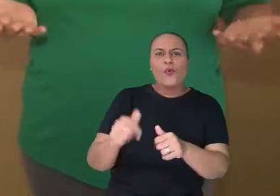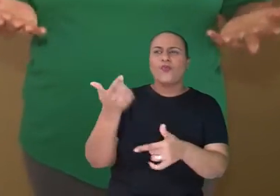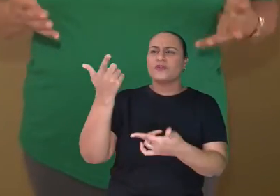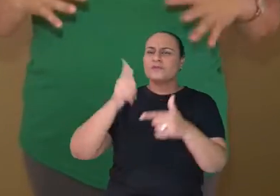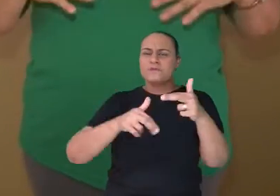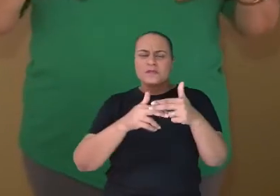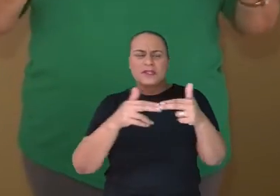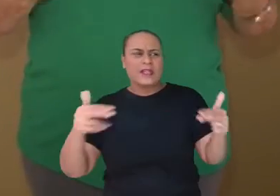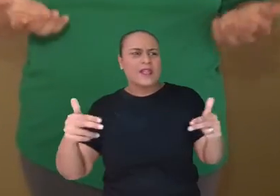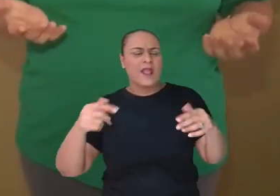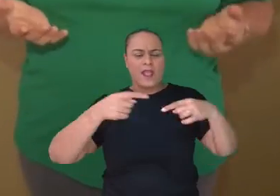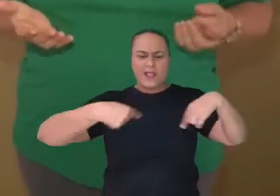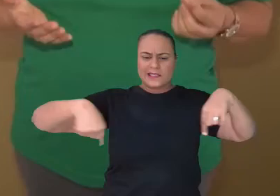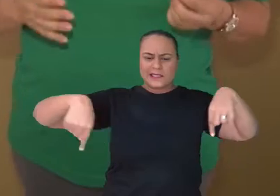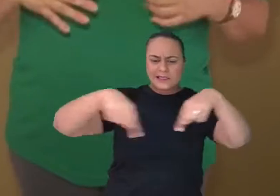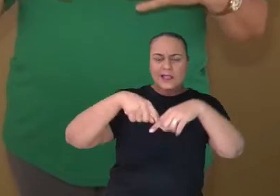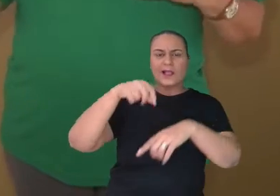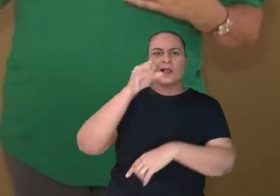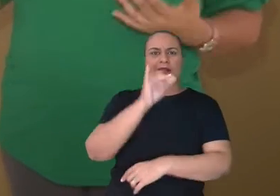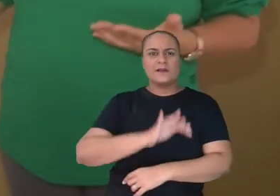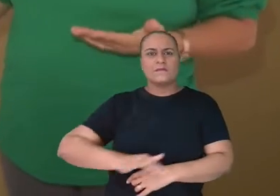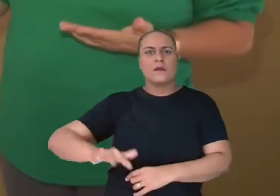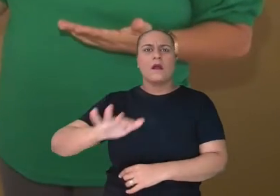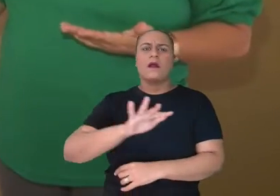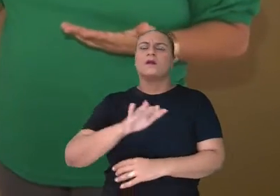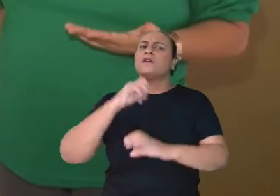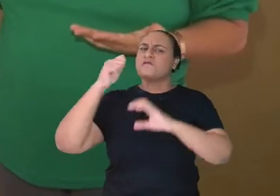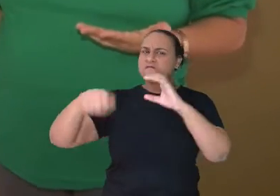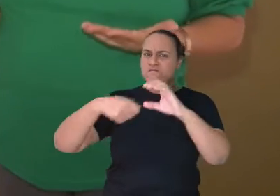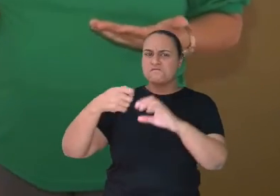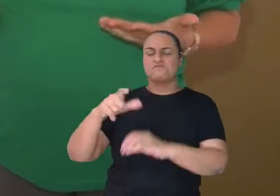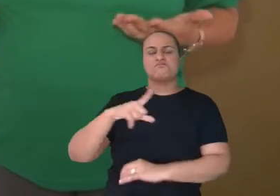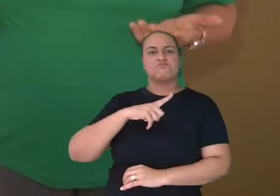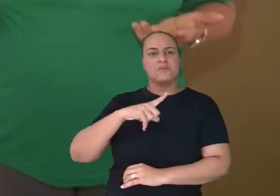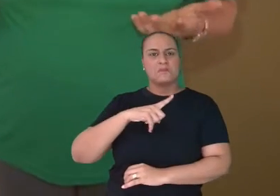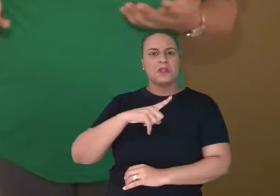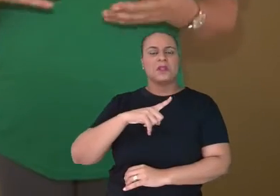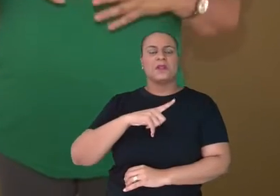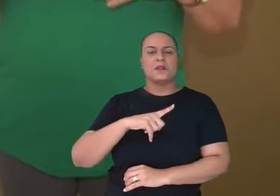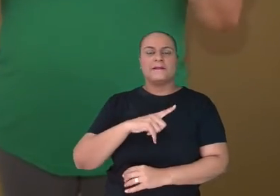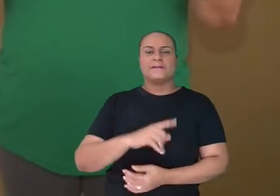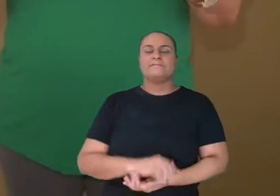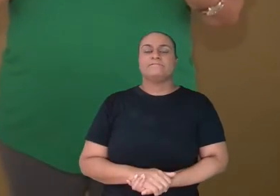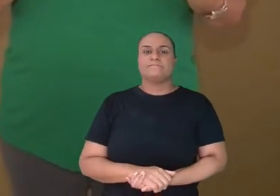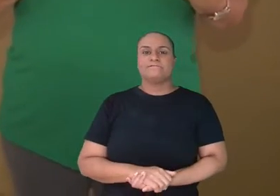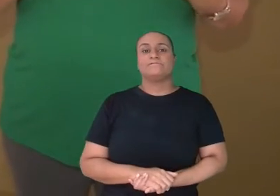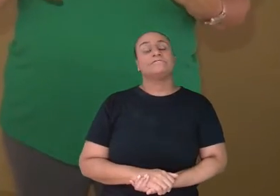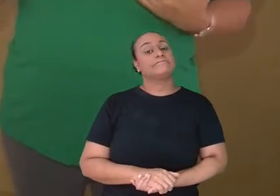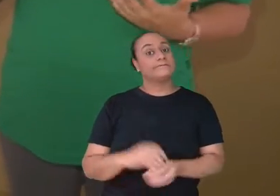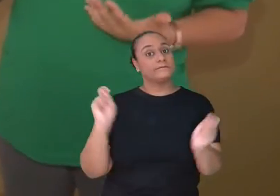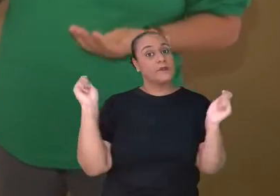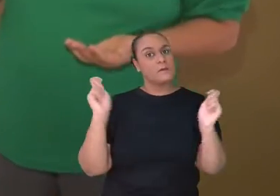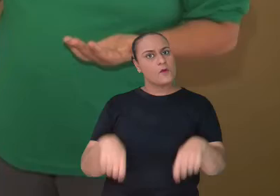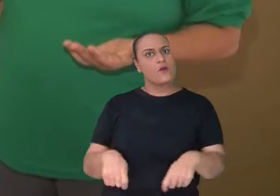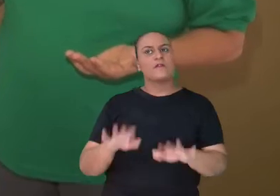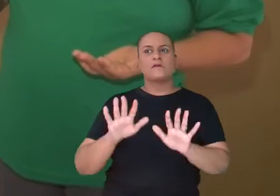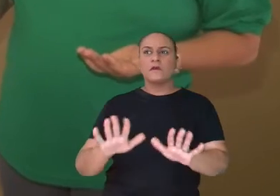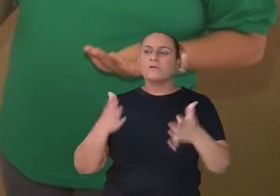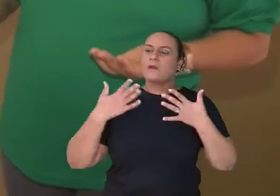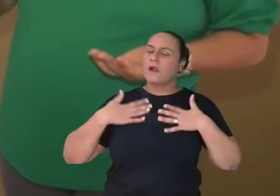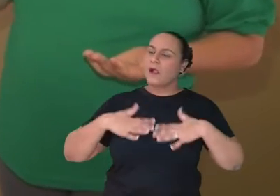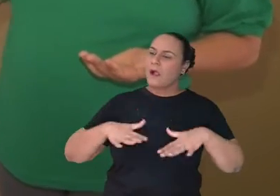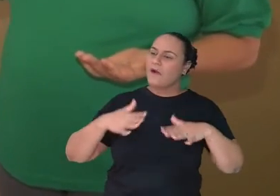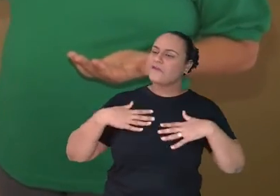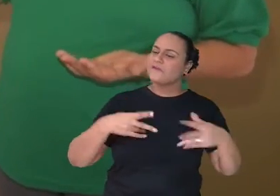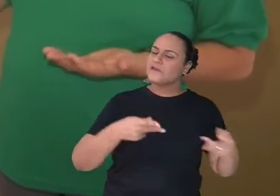essas peças, essas imagens. Tem vídeos também, né, que a gente não viu hoje. E vocês podem fazer isso com mais calma,